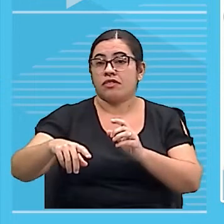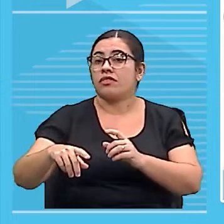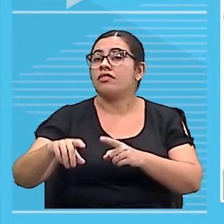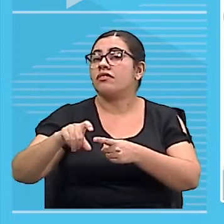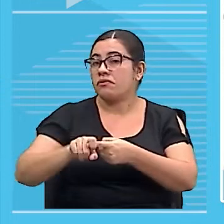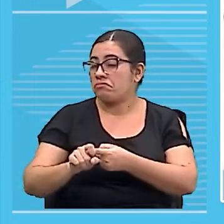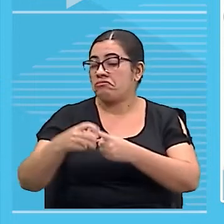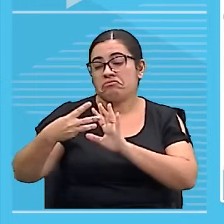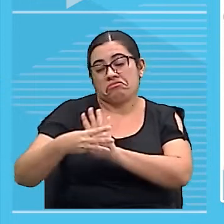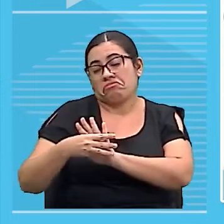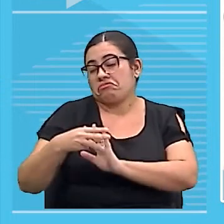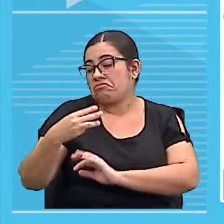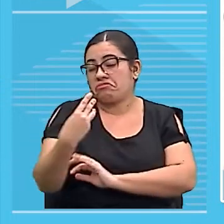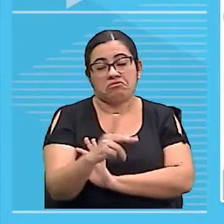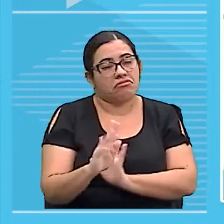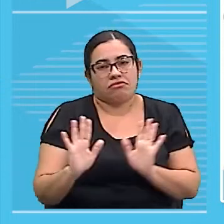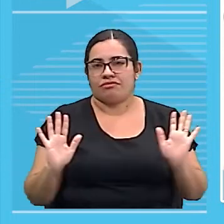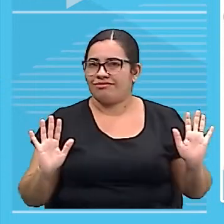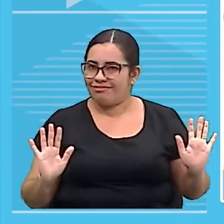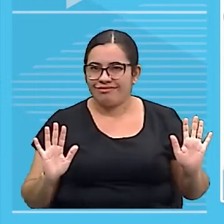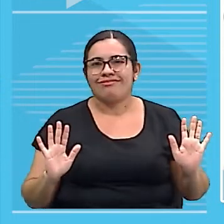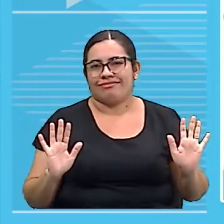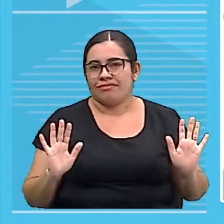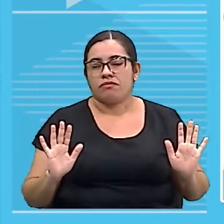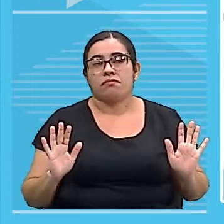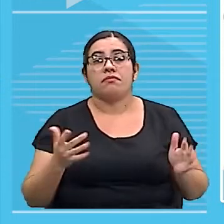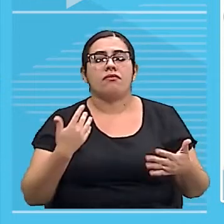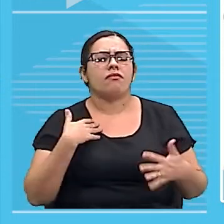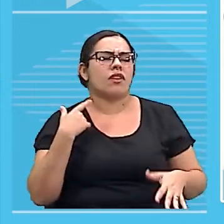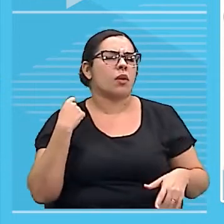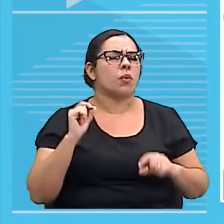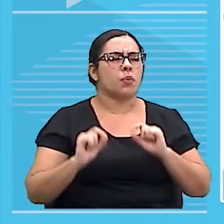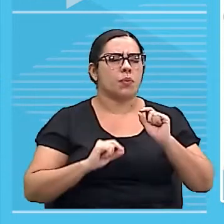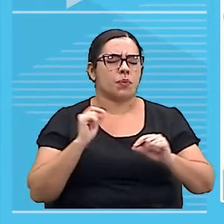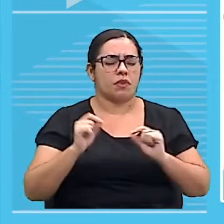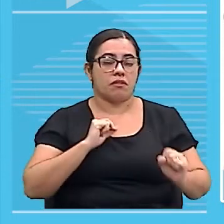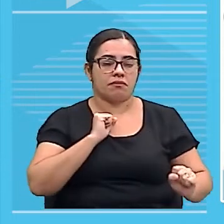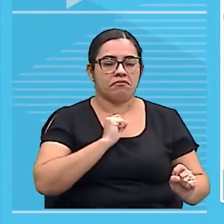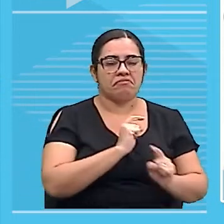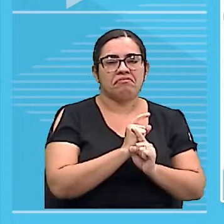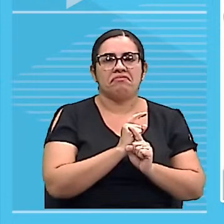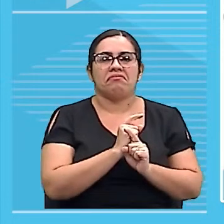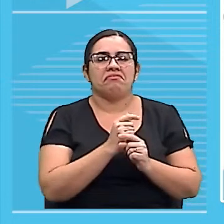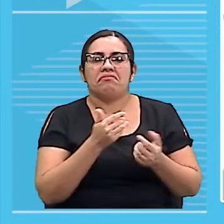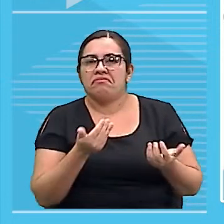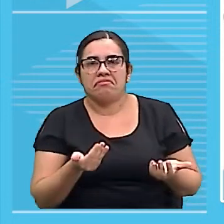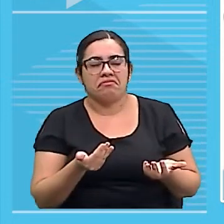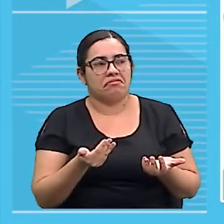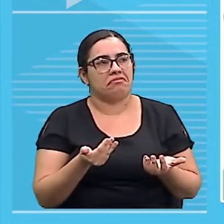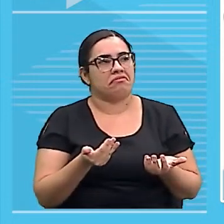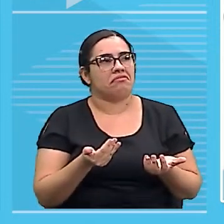e o três pega a partezinha dele para eu descobrir para que eu descubra